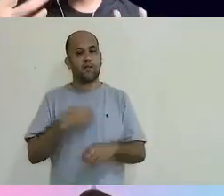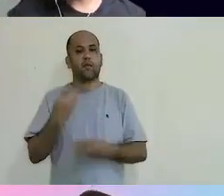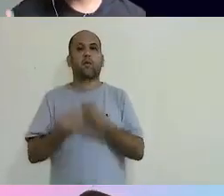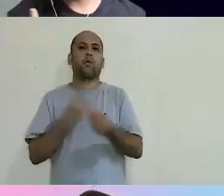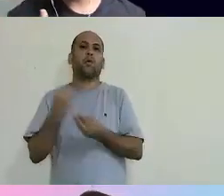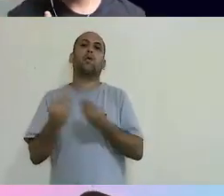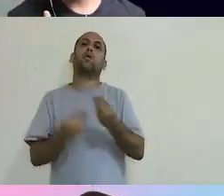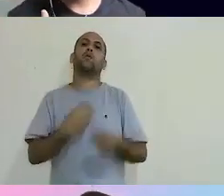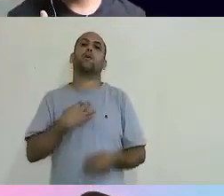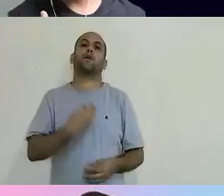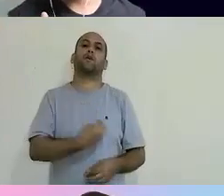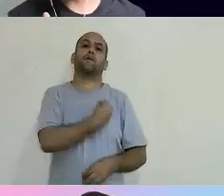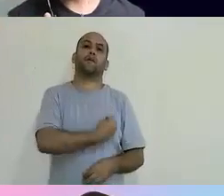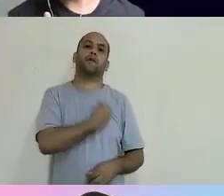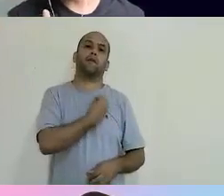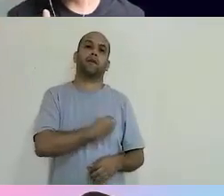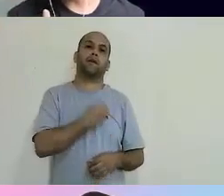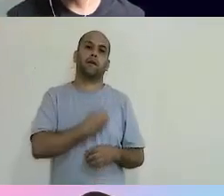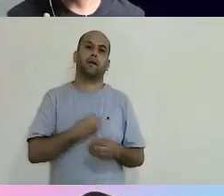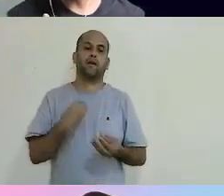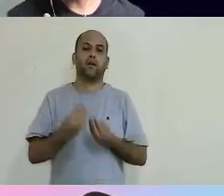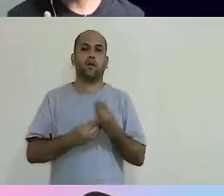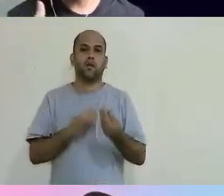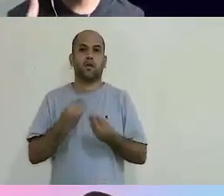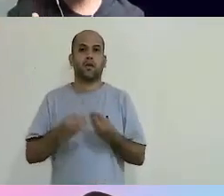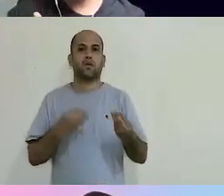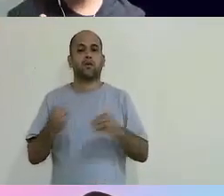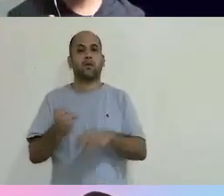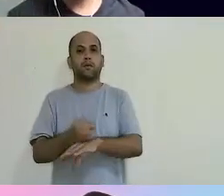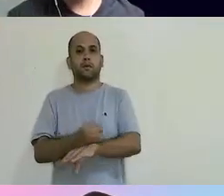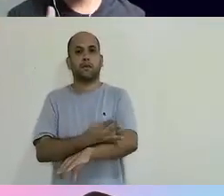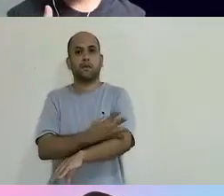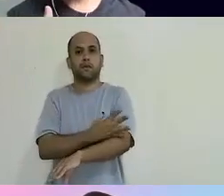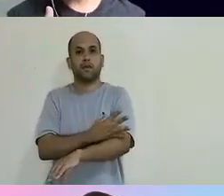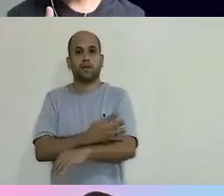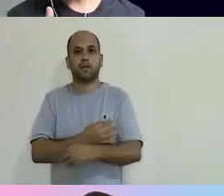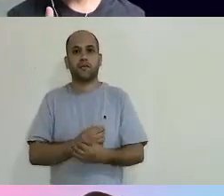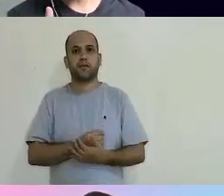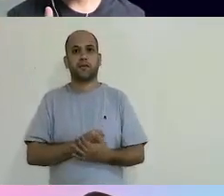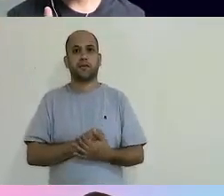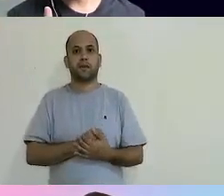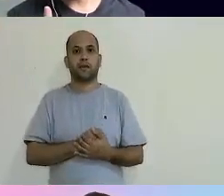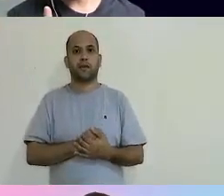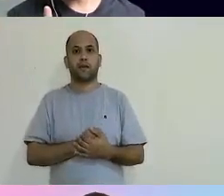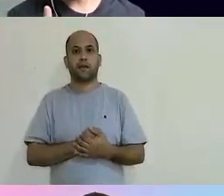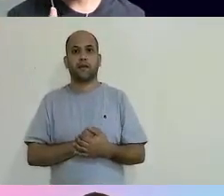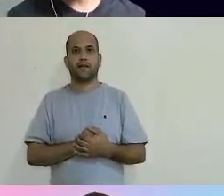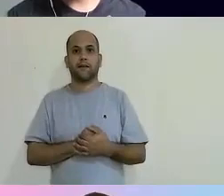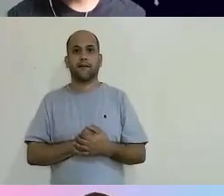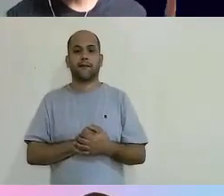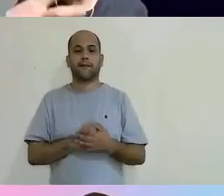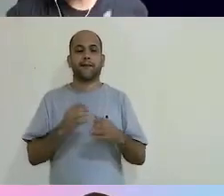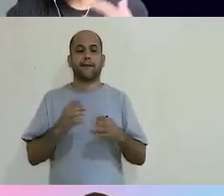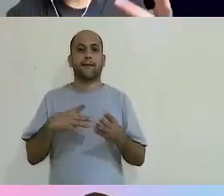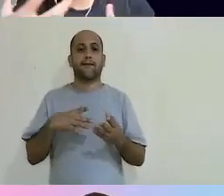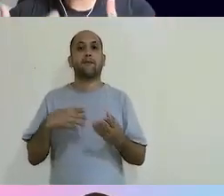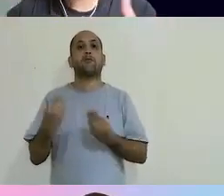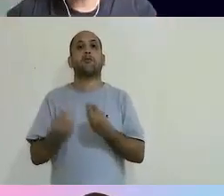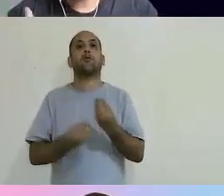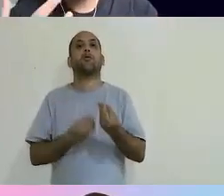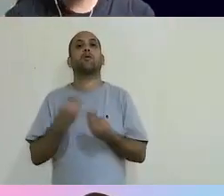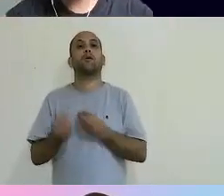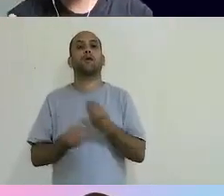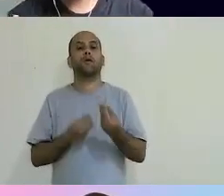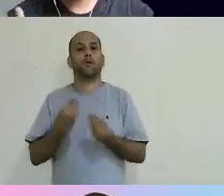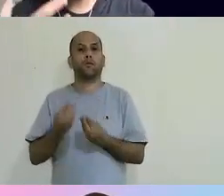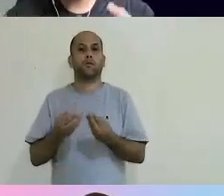emocional, como que está a nossa realidade, como que a gente lida com as nossas emoções e como que a gente interliga isso com as